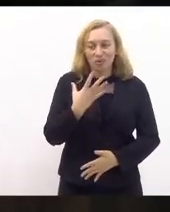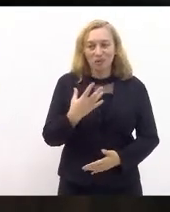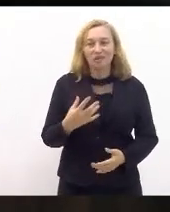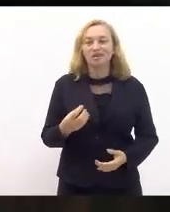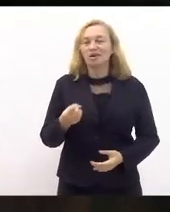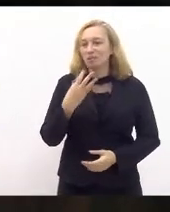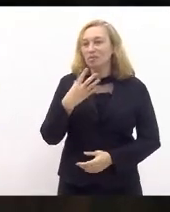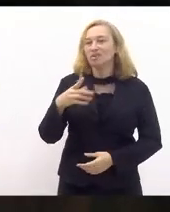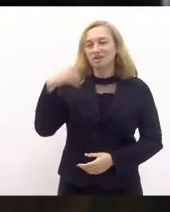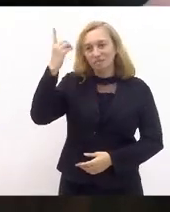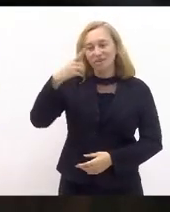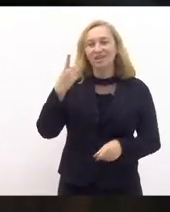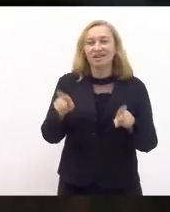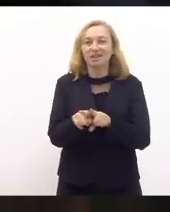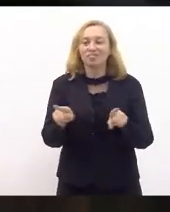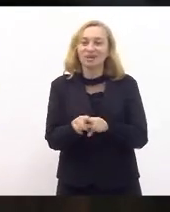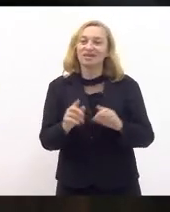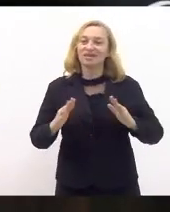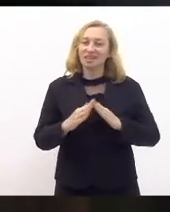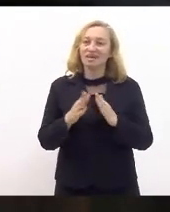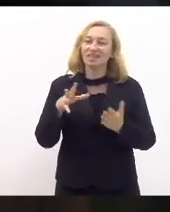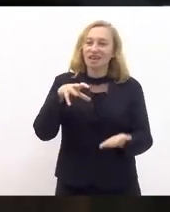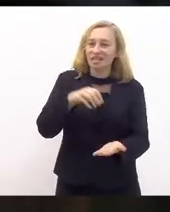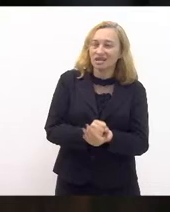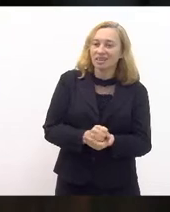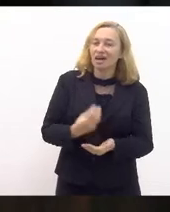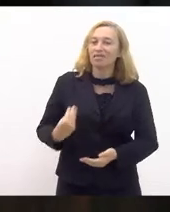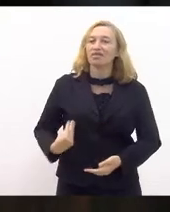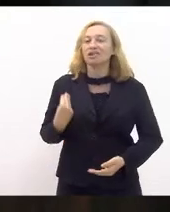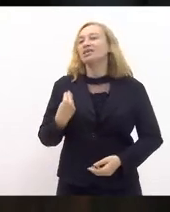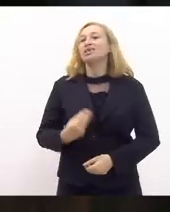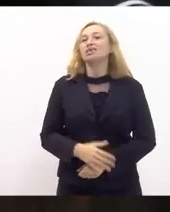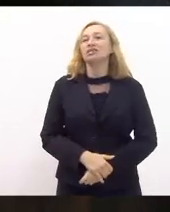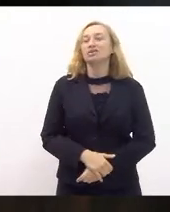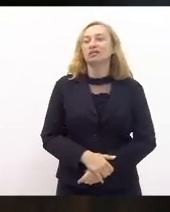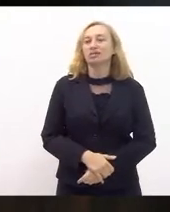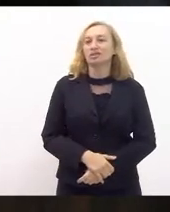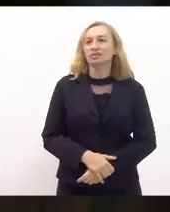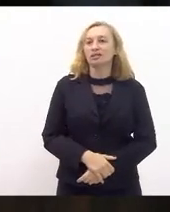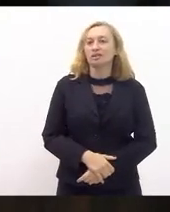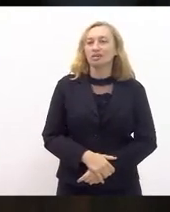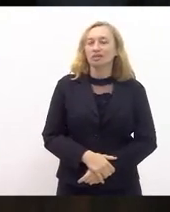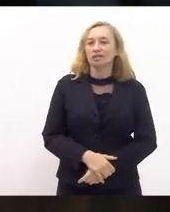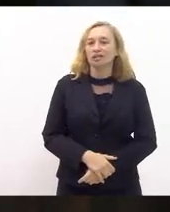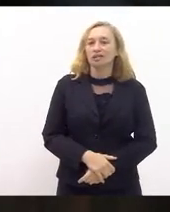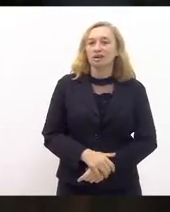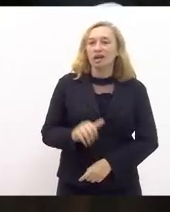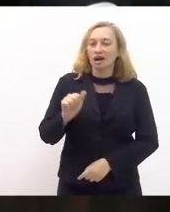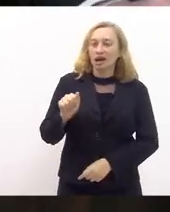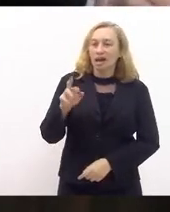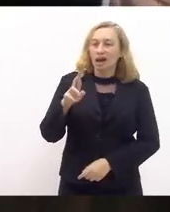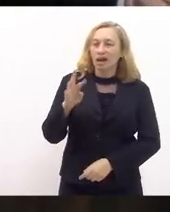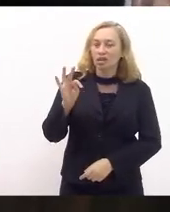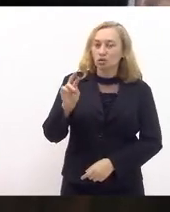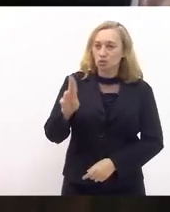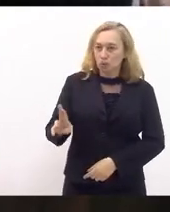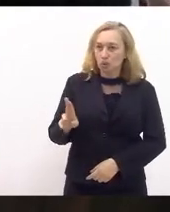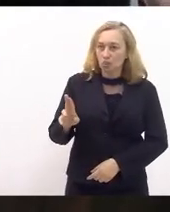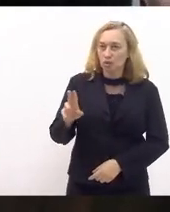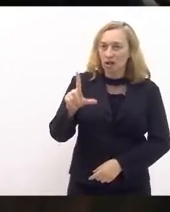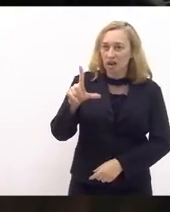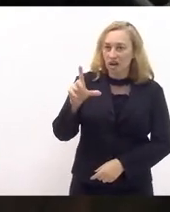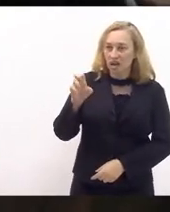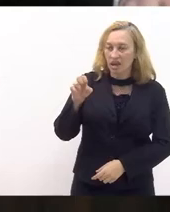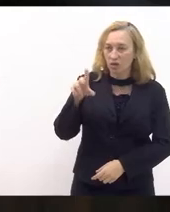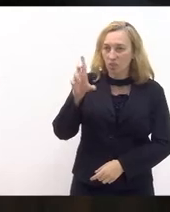também nesta casa. Quero registrar a presença do Arthur Leone,